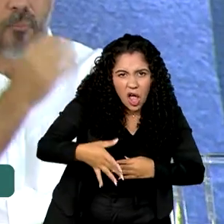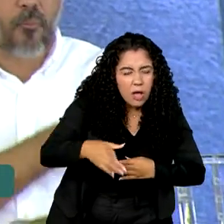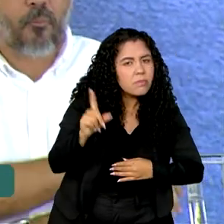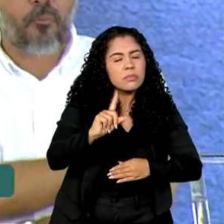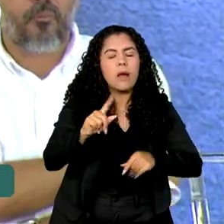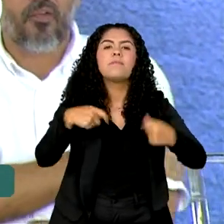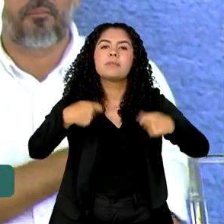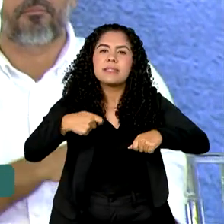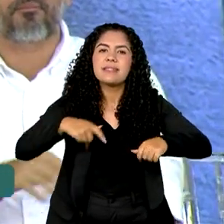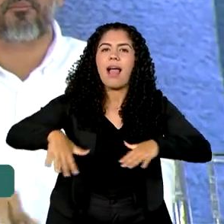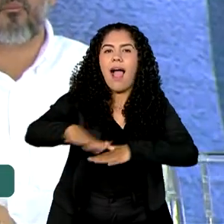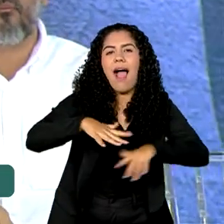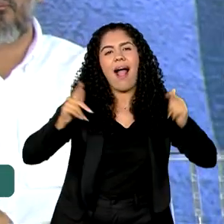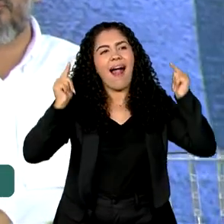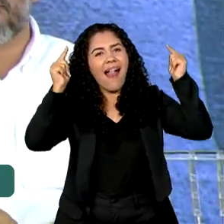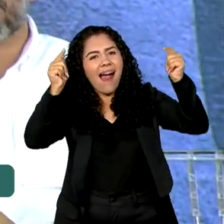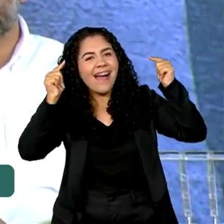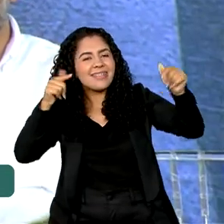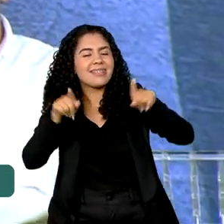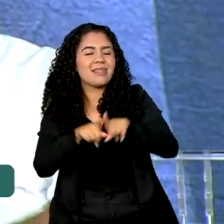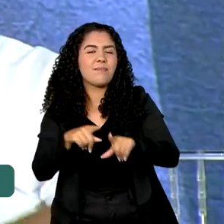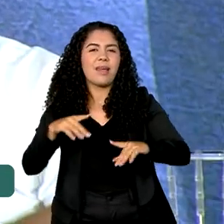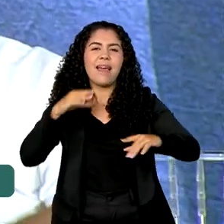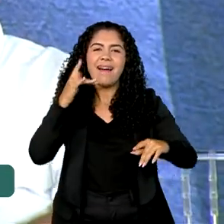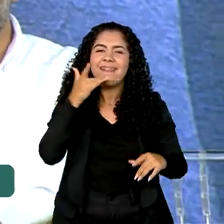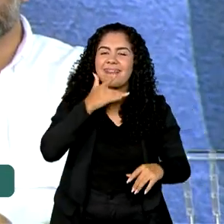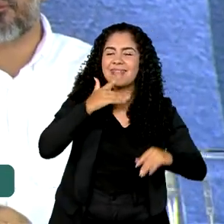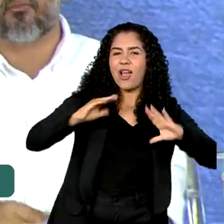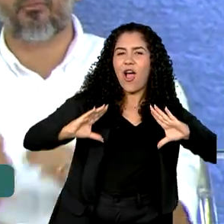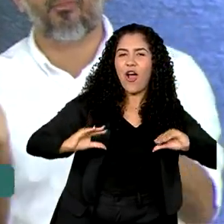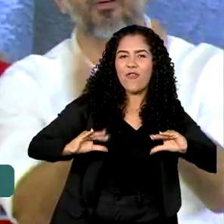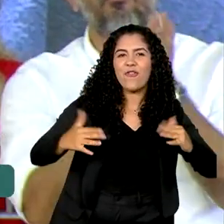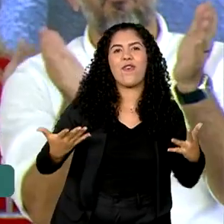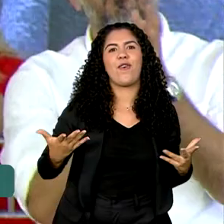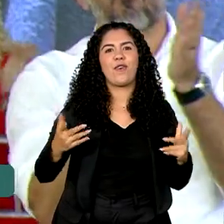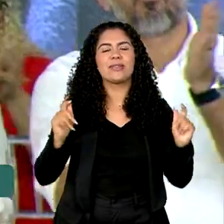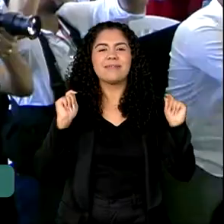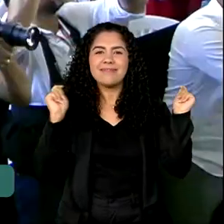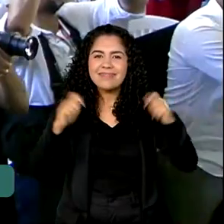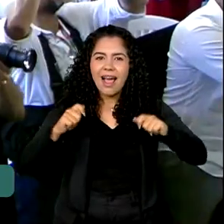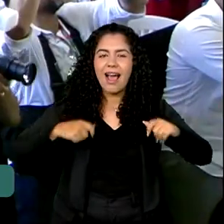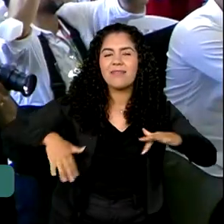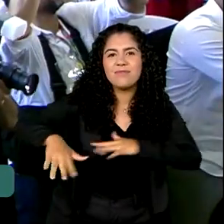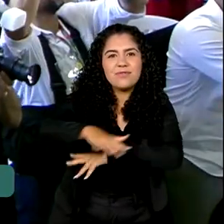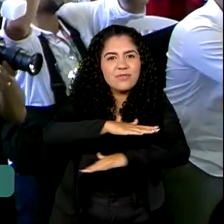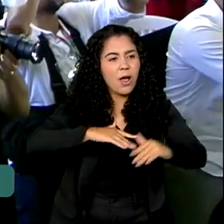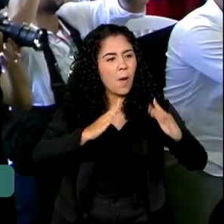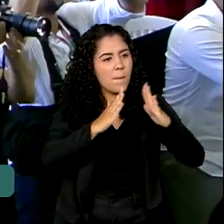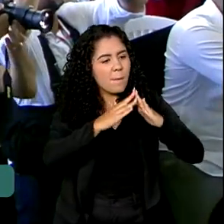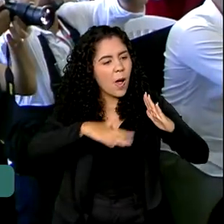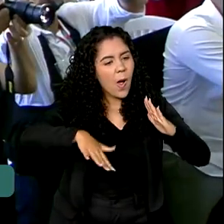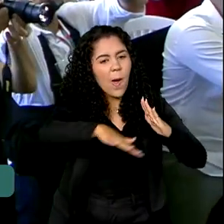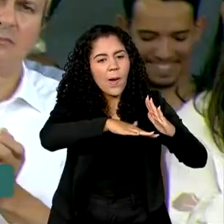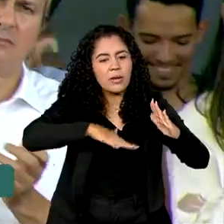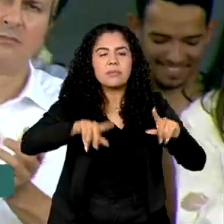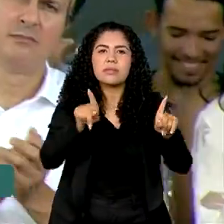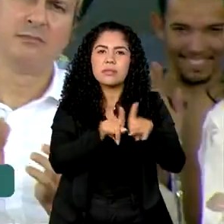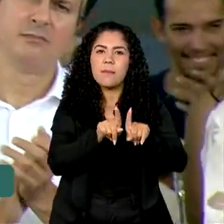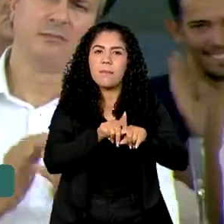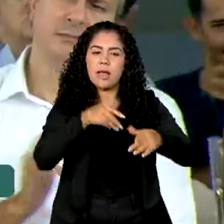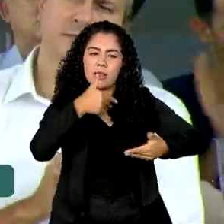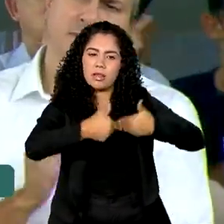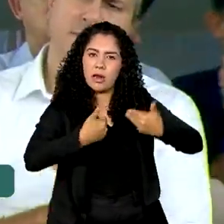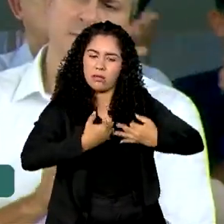de lazer e conforto fora de casa para vocês poderem morar e ser tratado